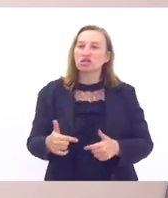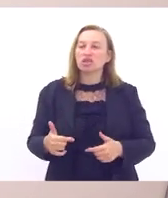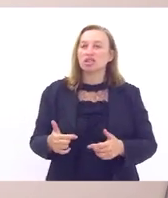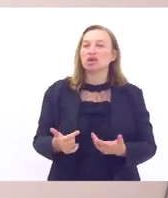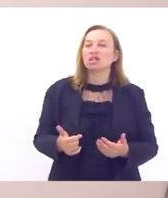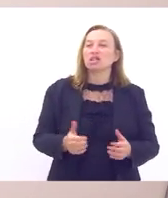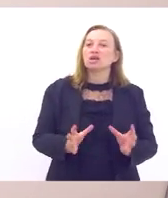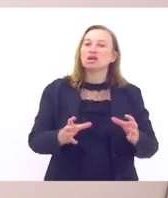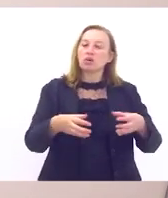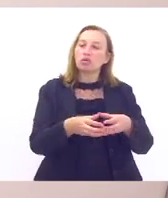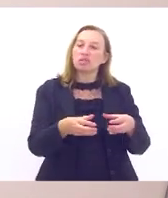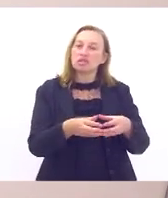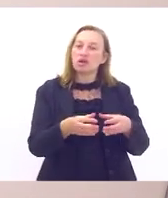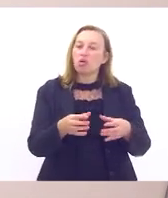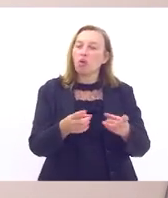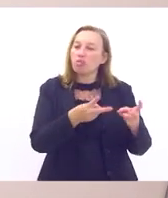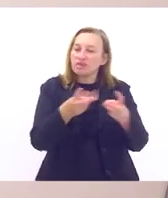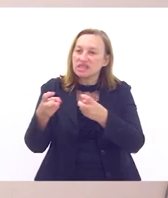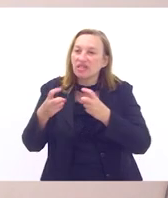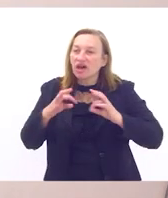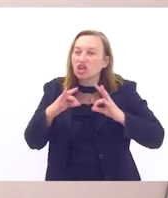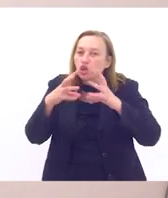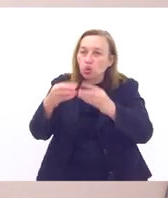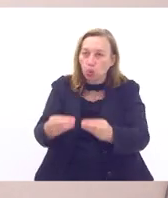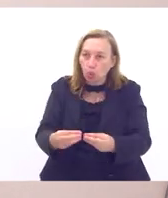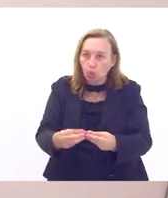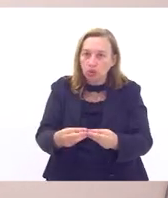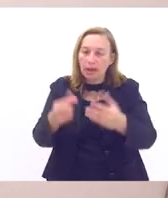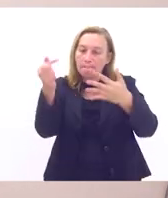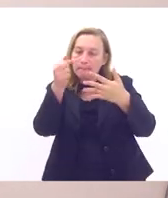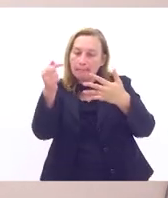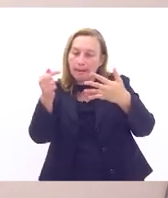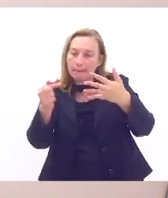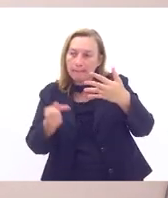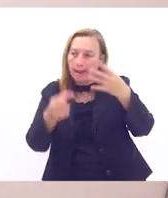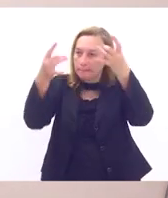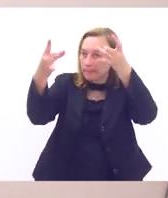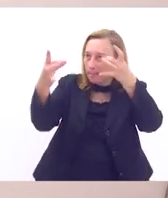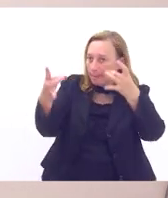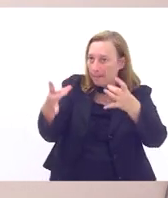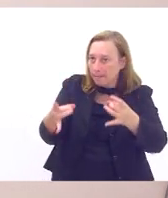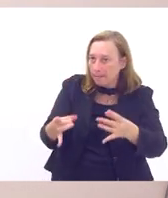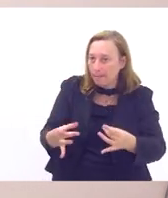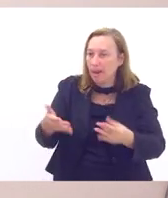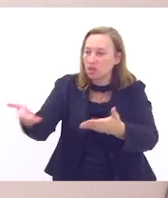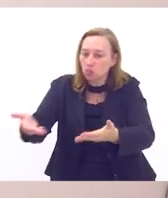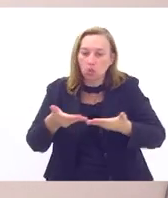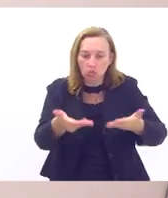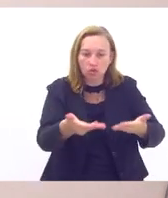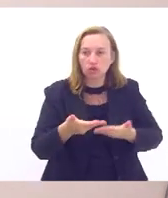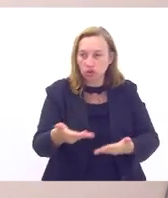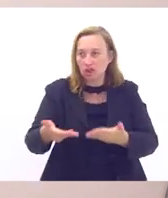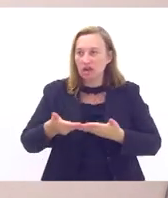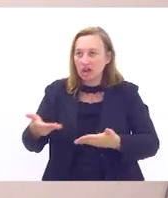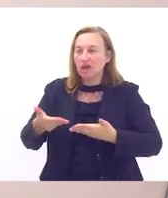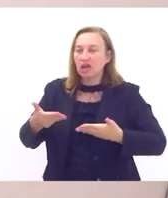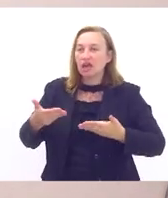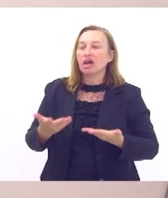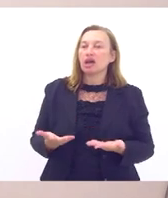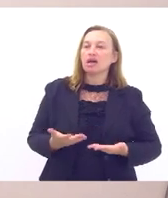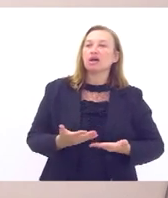olhar cada eixo, sim, desse aí, esmiuçar as ações e convocar os atores que não